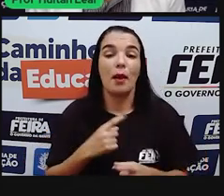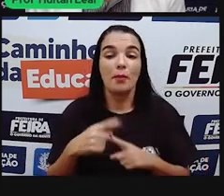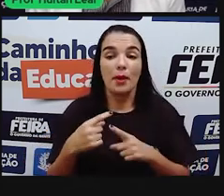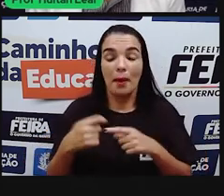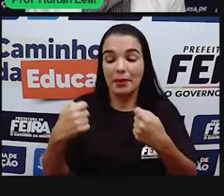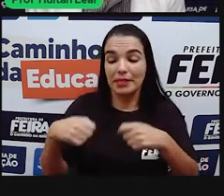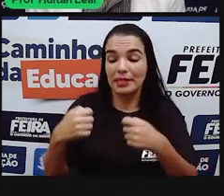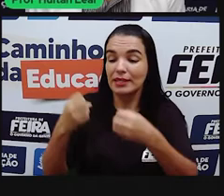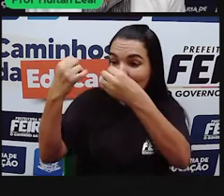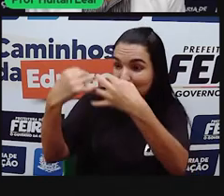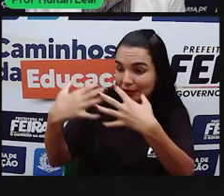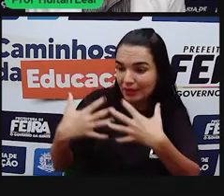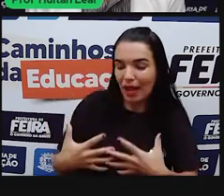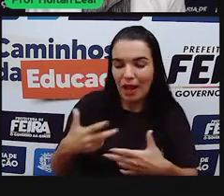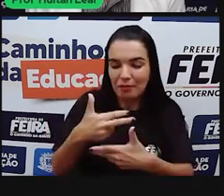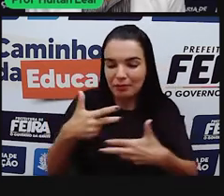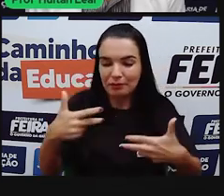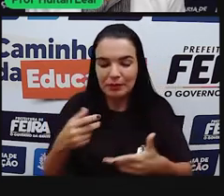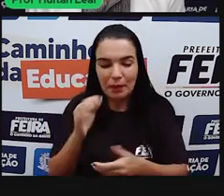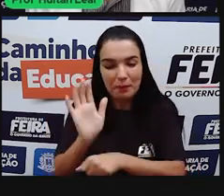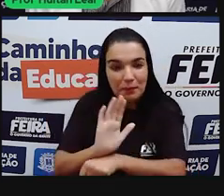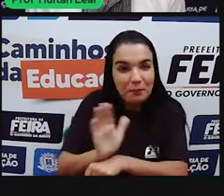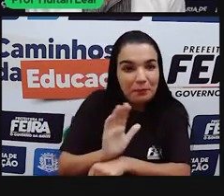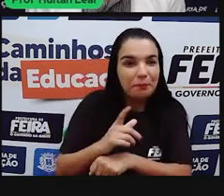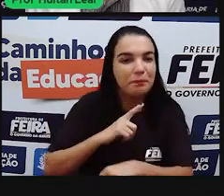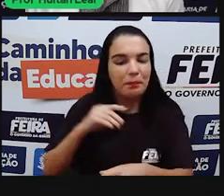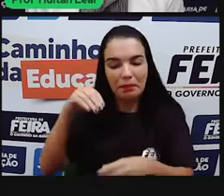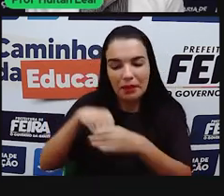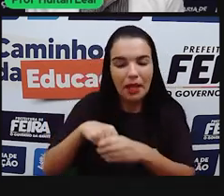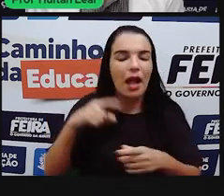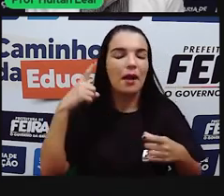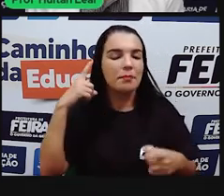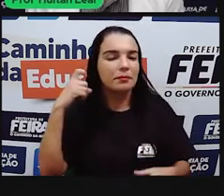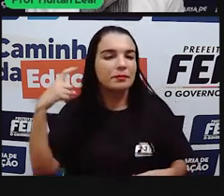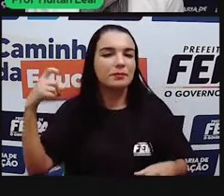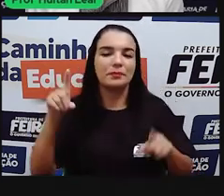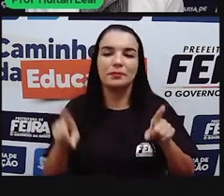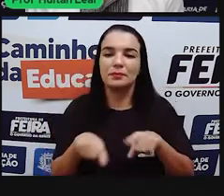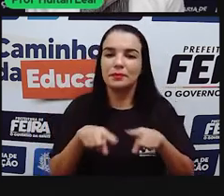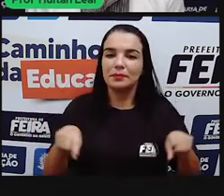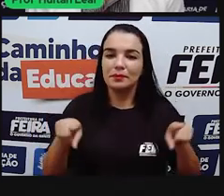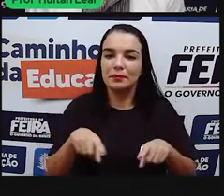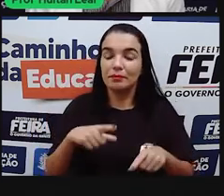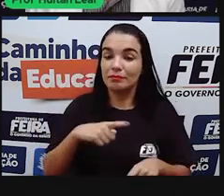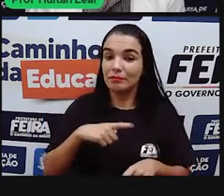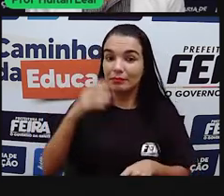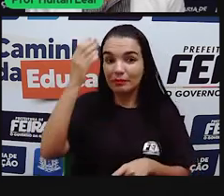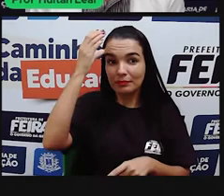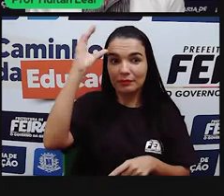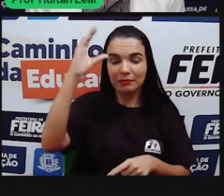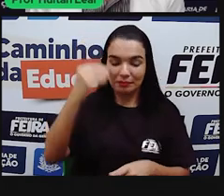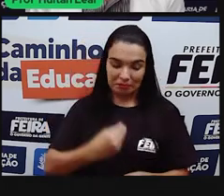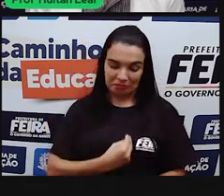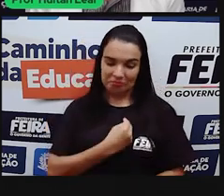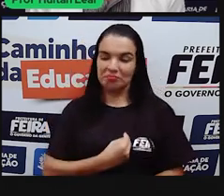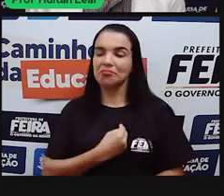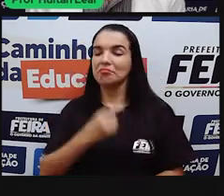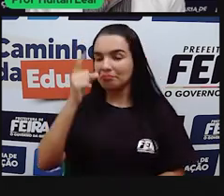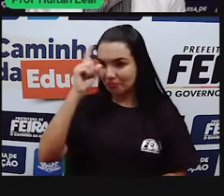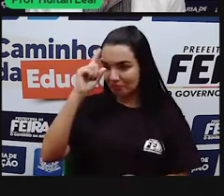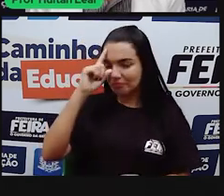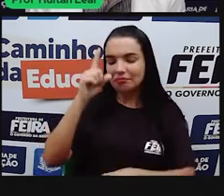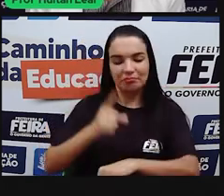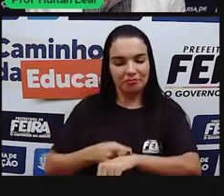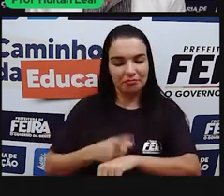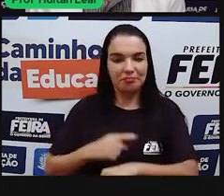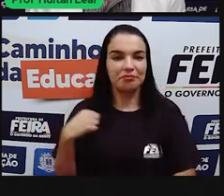cenas. Então, a música e a canção são elementos culturais que estão presentes no nosso dia a dia, em todos os momentos da